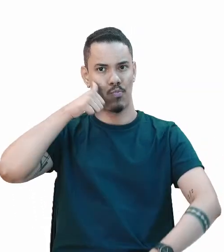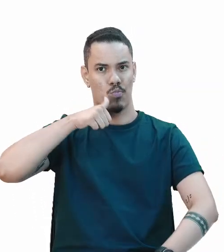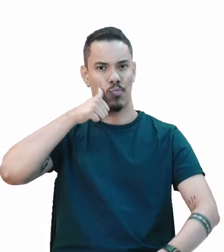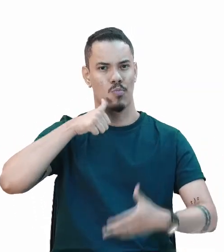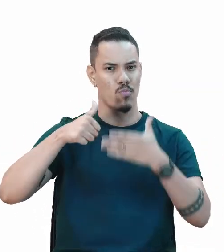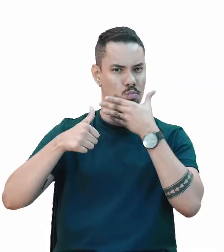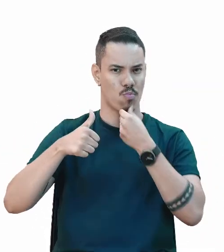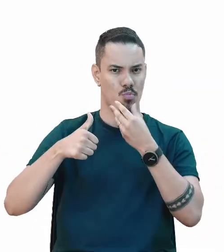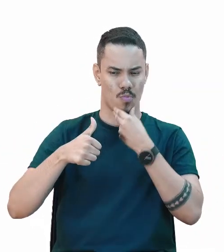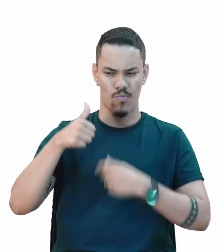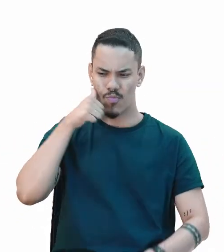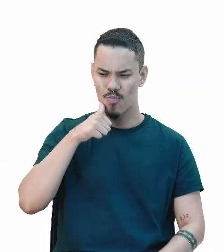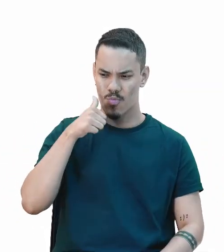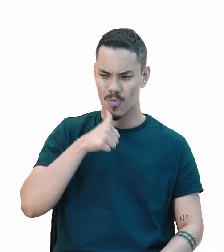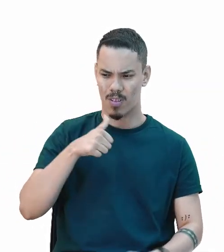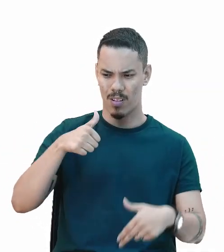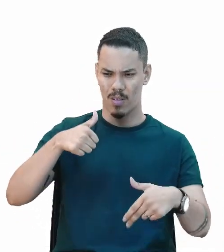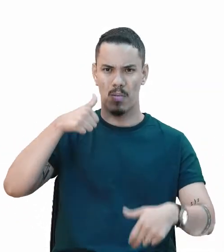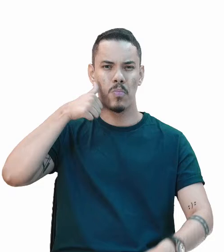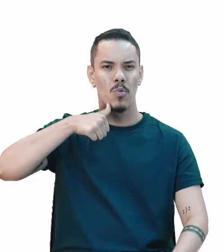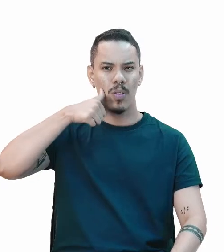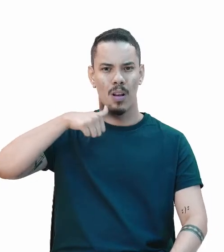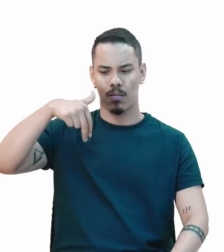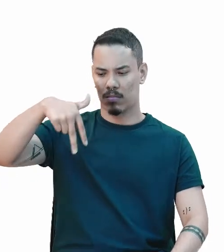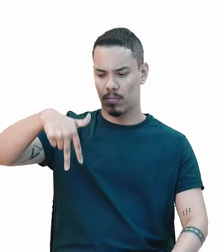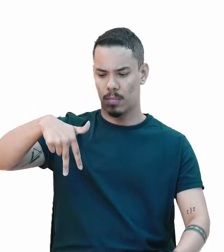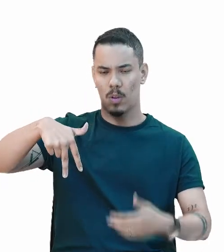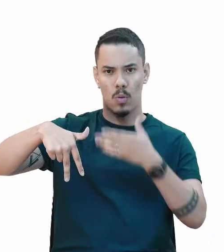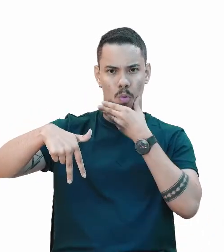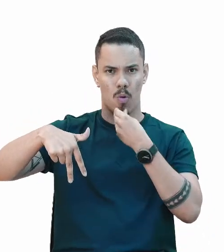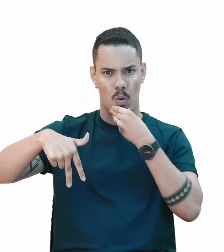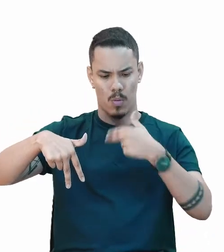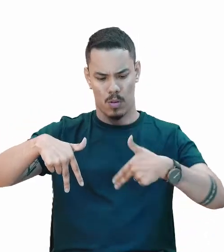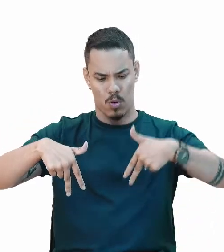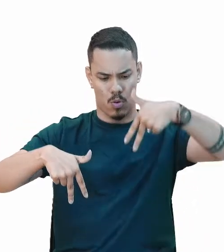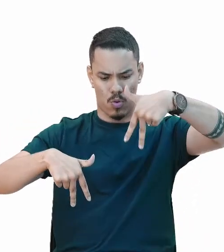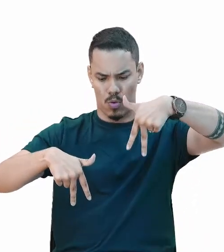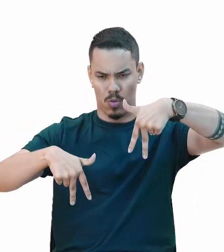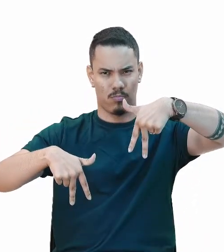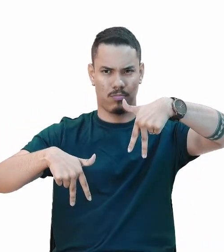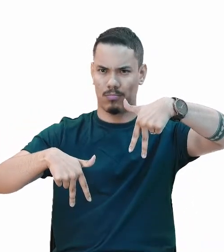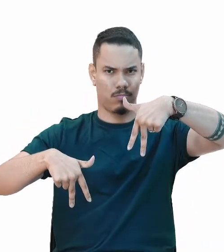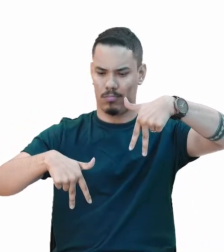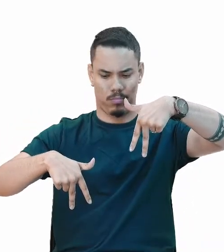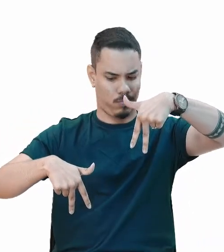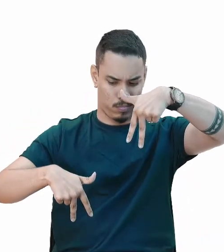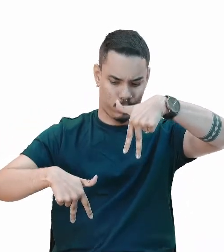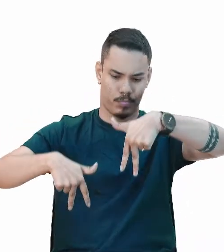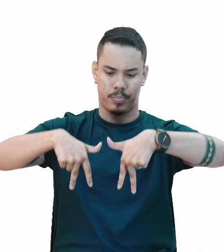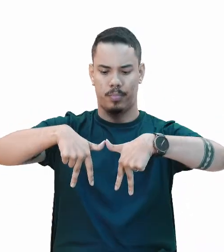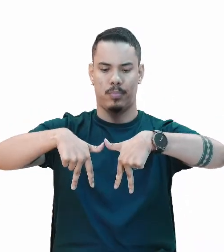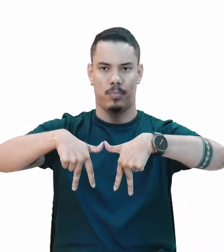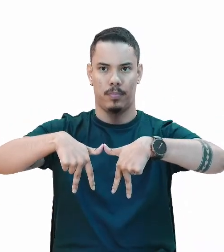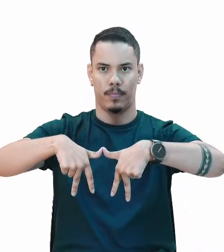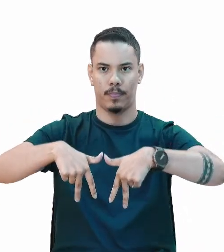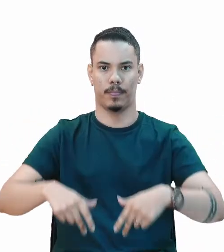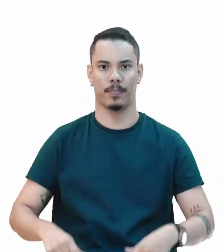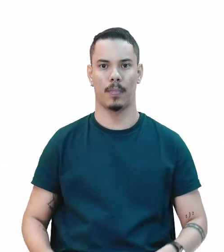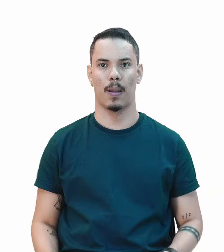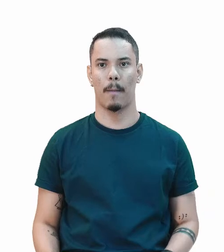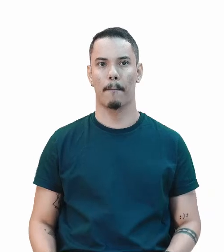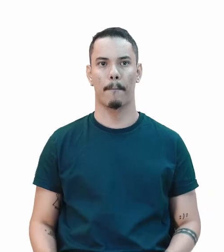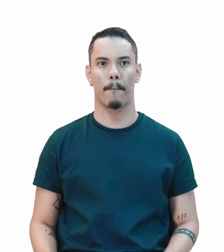da mulher, os papéis atribuídos à mulher naquela época. Olha só,